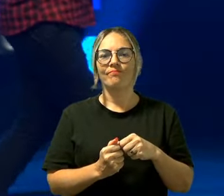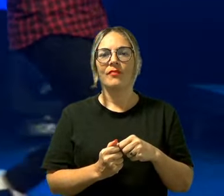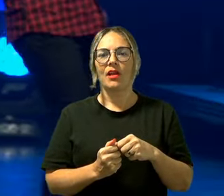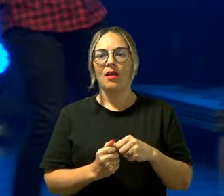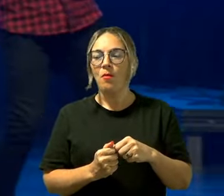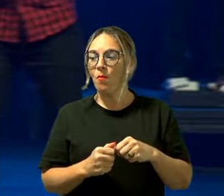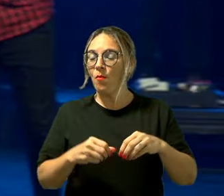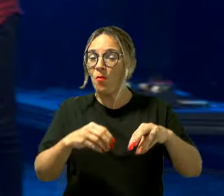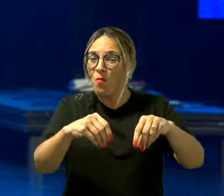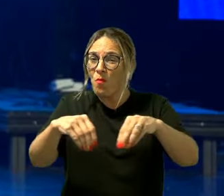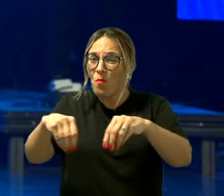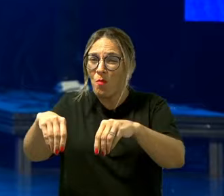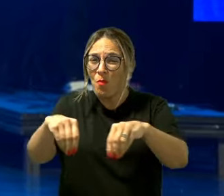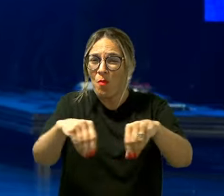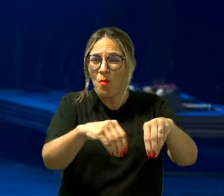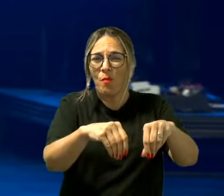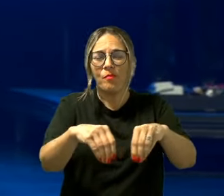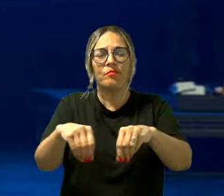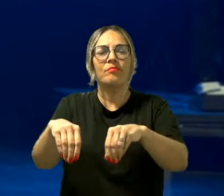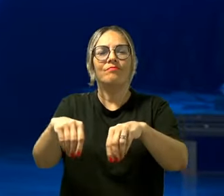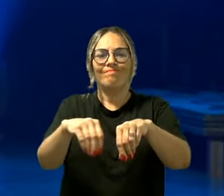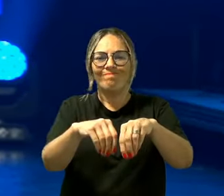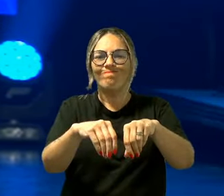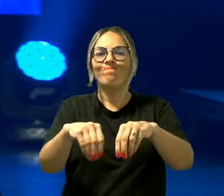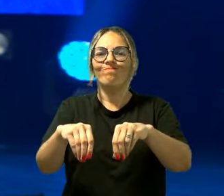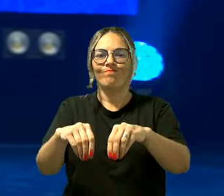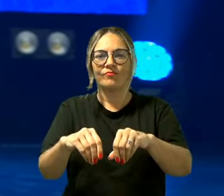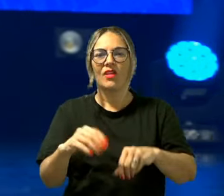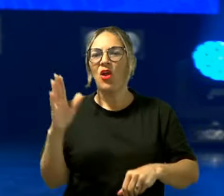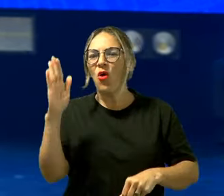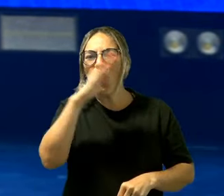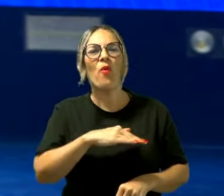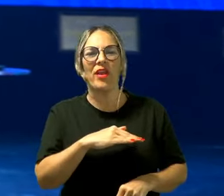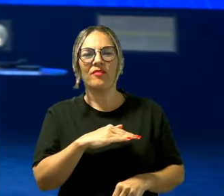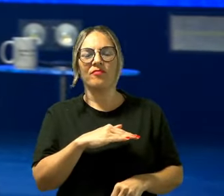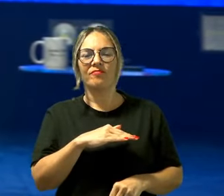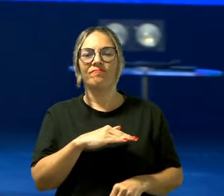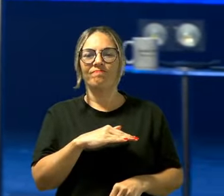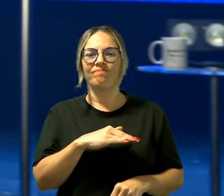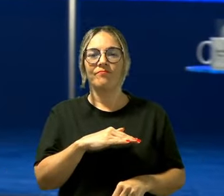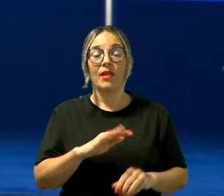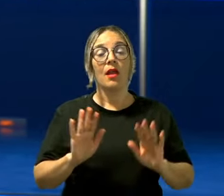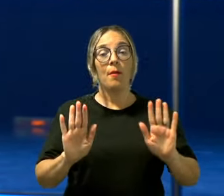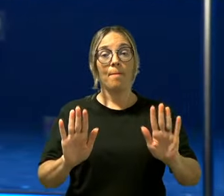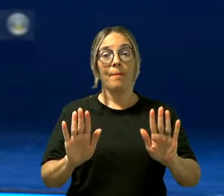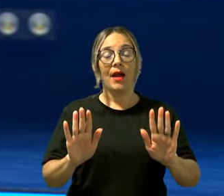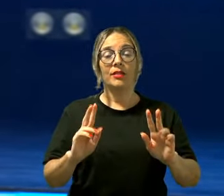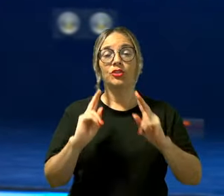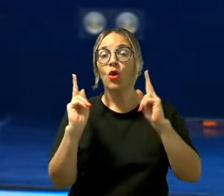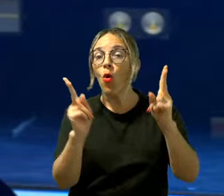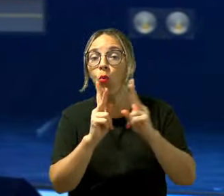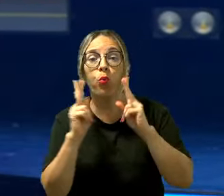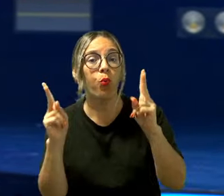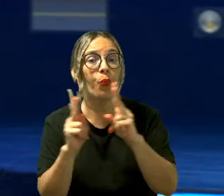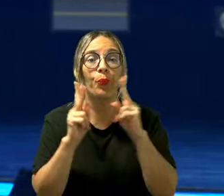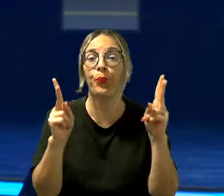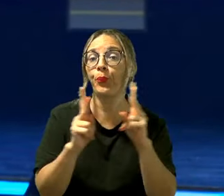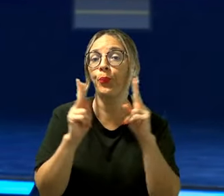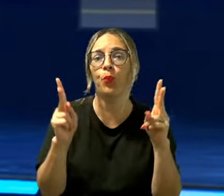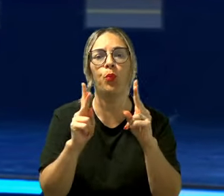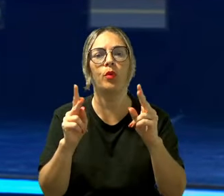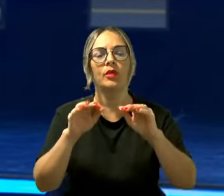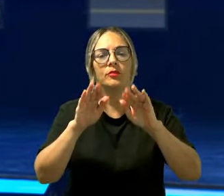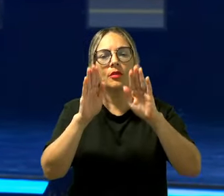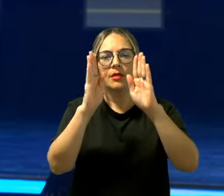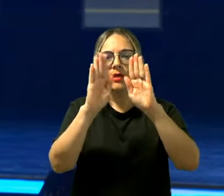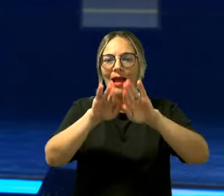do outro lado, e a noite toda, por quê? Porque enquanto vai abrindo o caminho, vai secando a terra. Por quê? Deus não